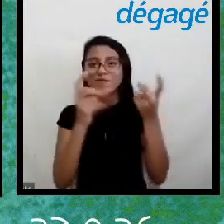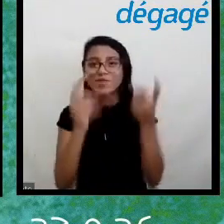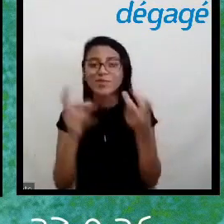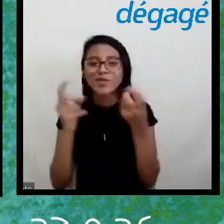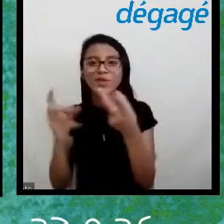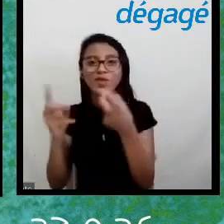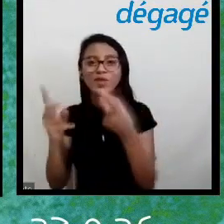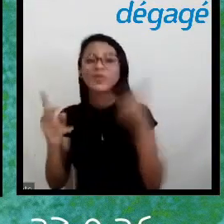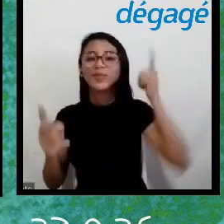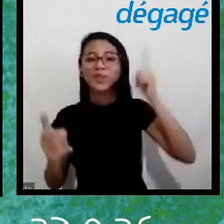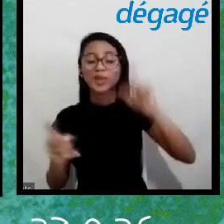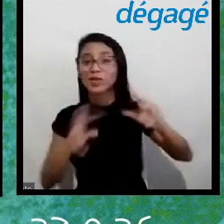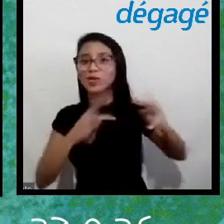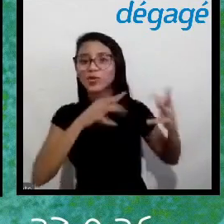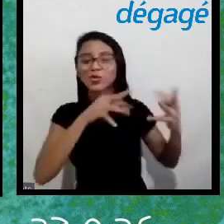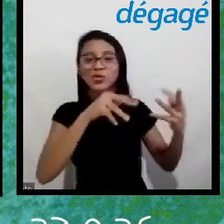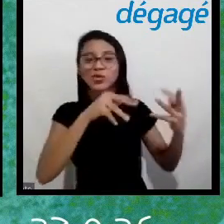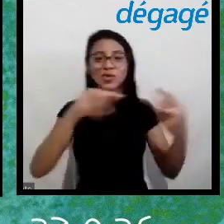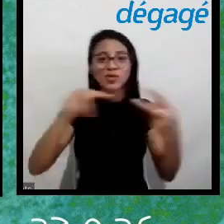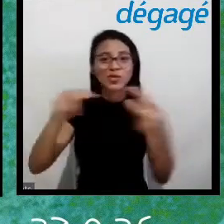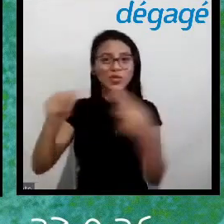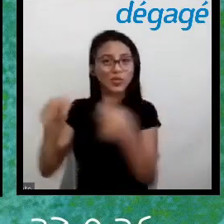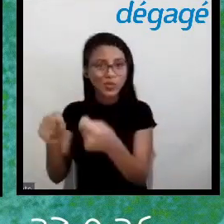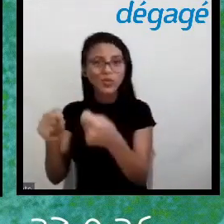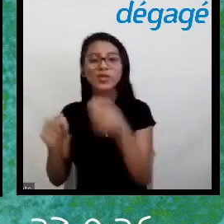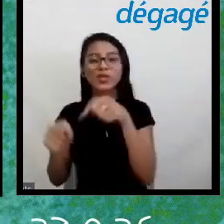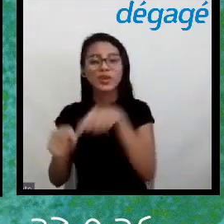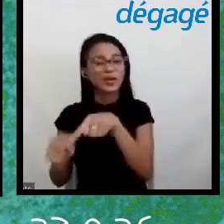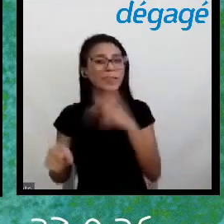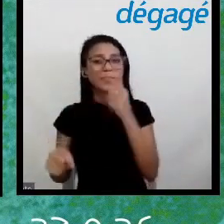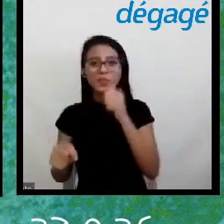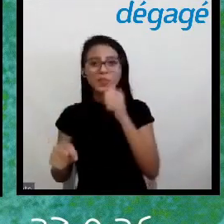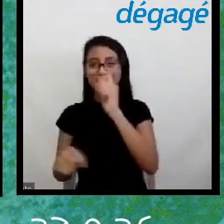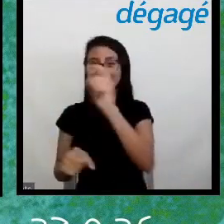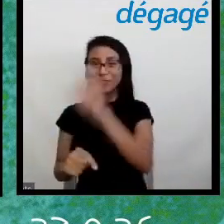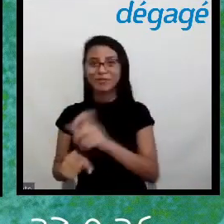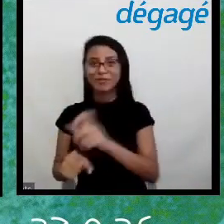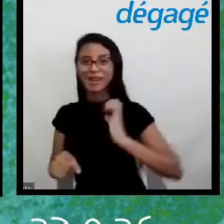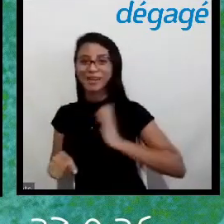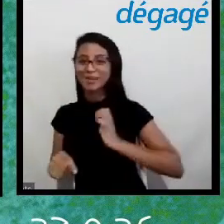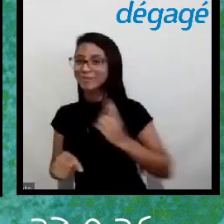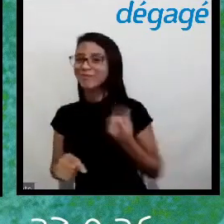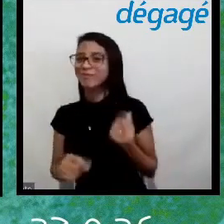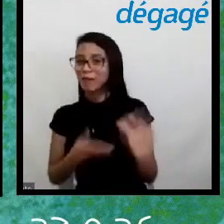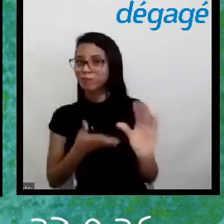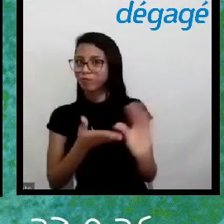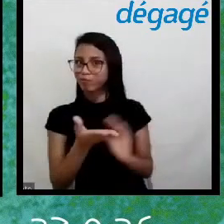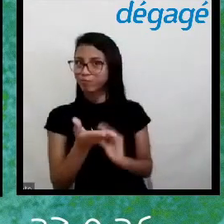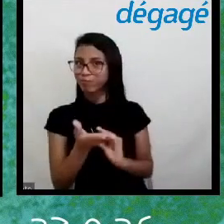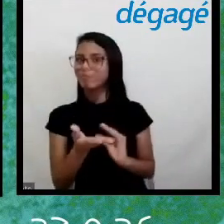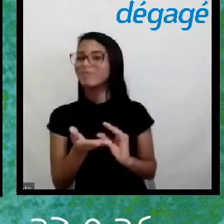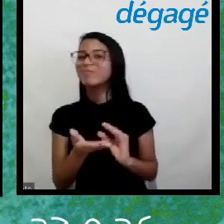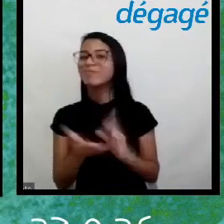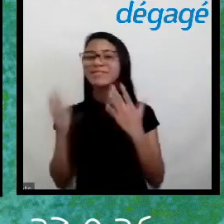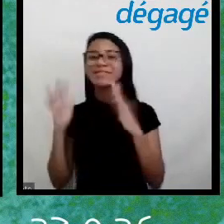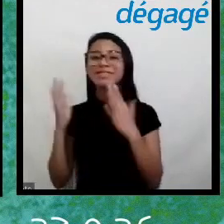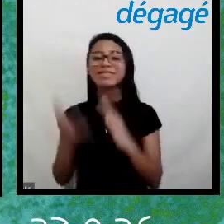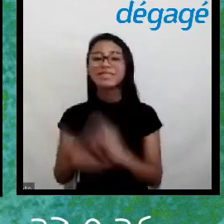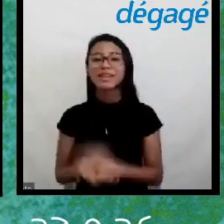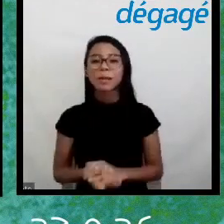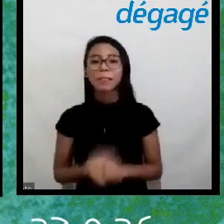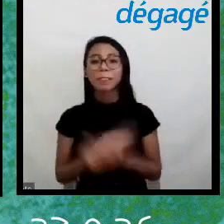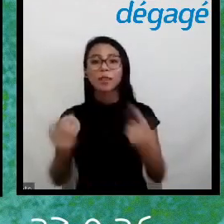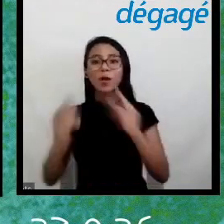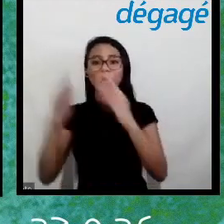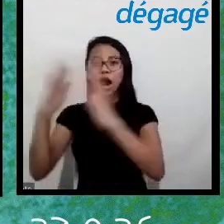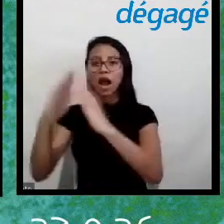E aí é isso, gente. A gente seguiu aí na raça fazendo esse projeto desde 2017. Estar morando na Casa Sapucaia ajudou muito a